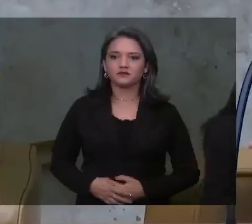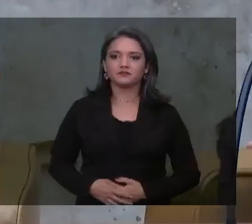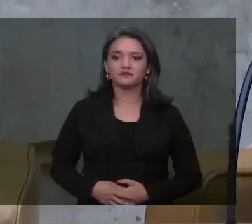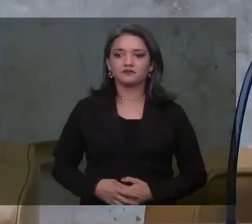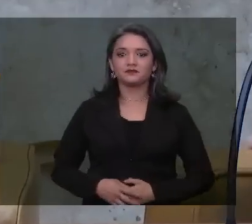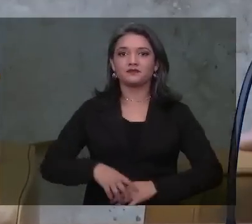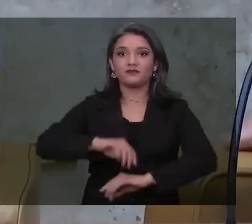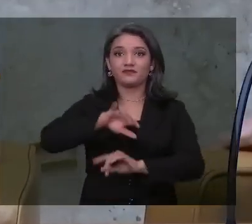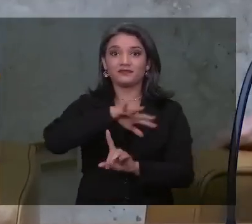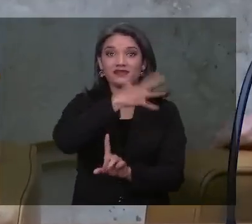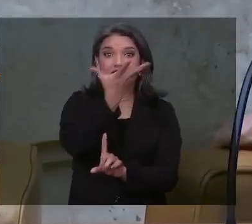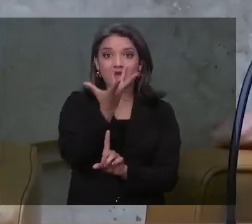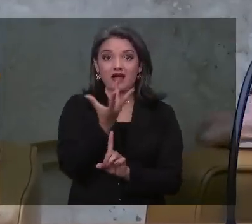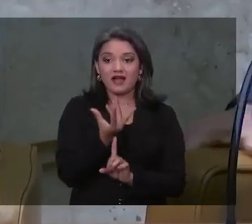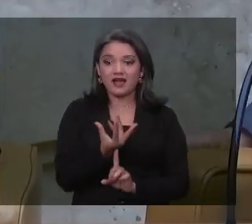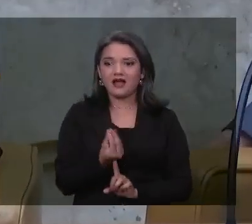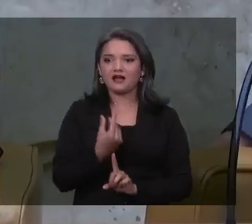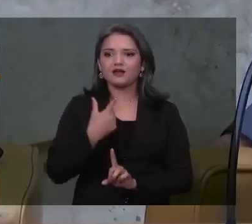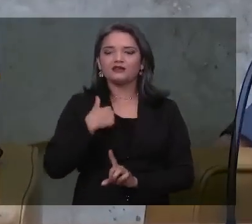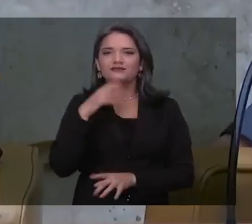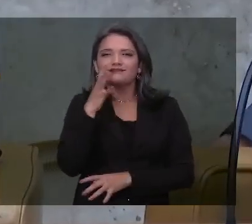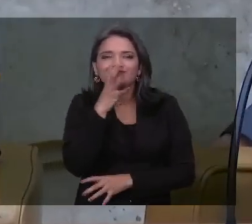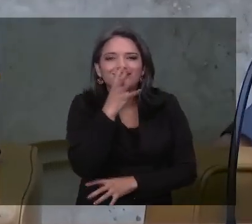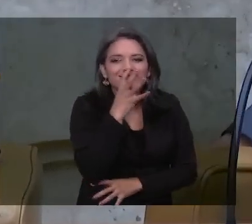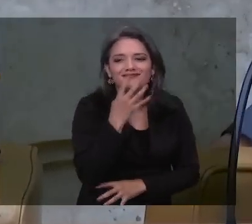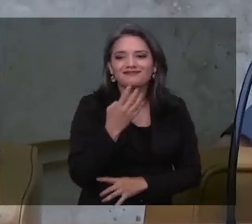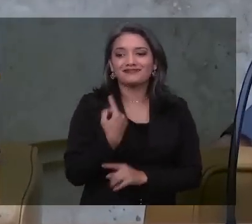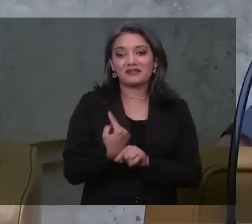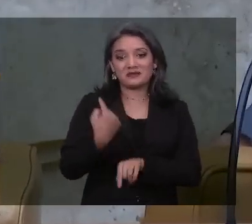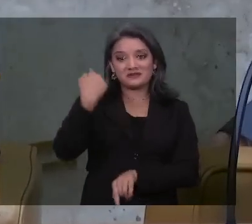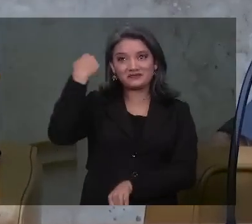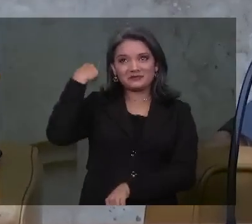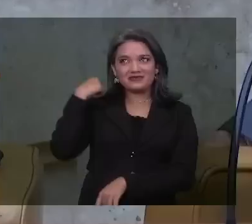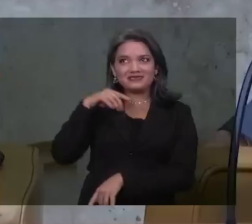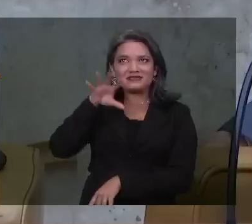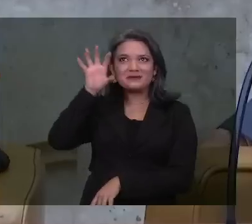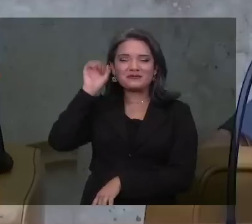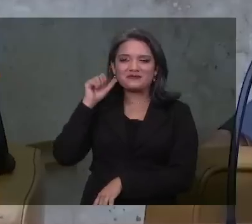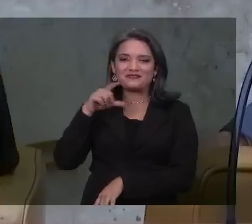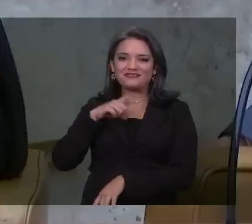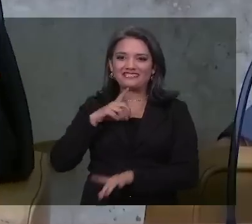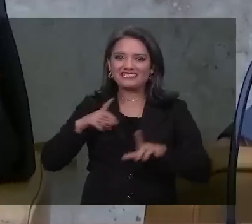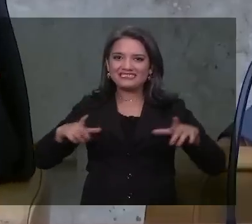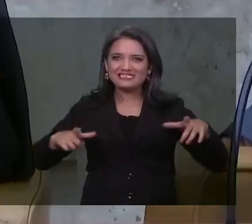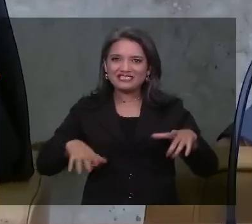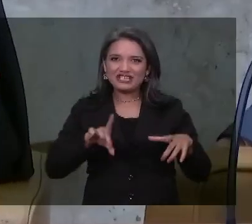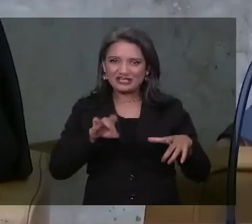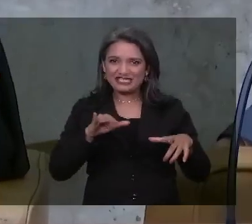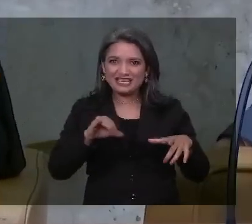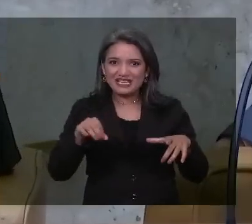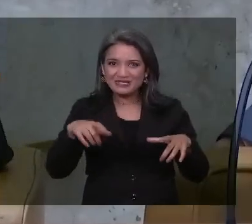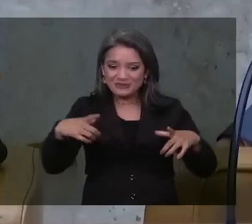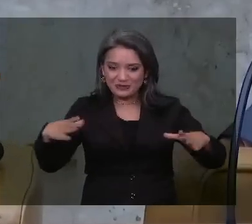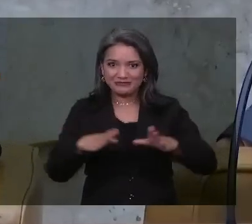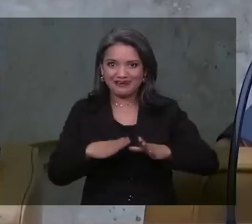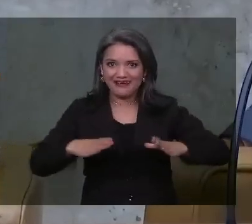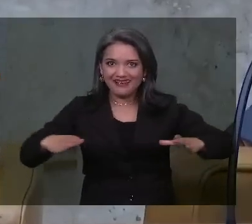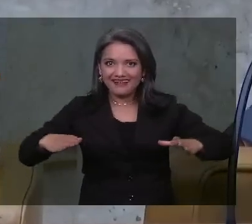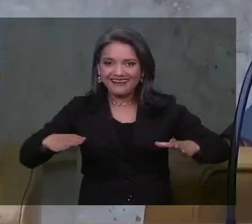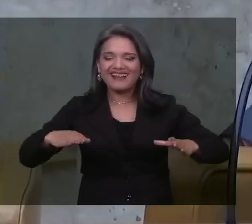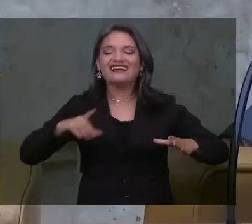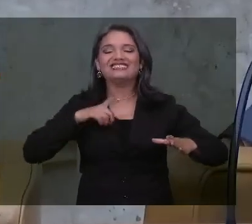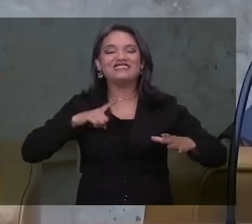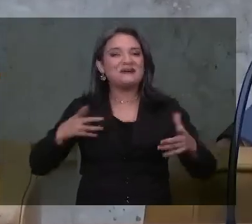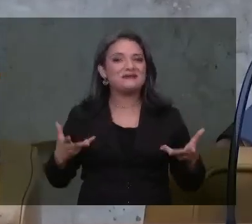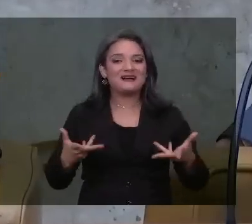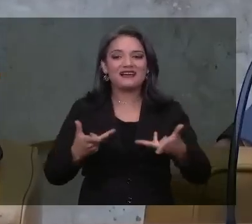Cuja arte me encanta desde que ouvi em outra vida um disco ainda no vinil,